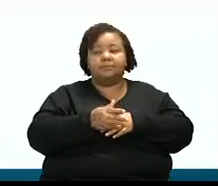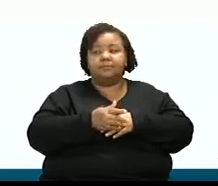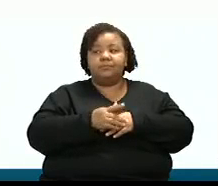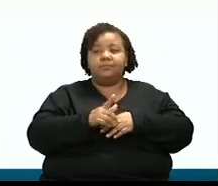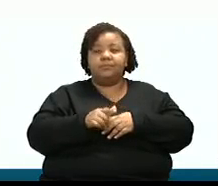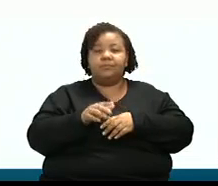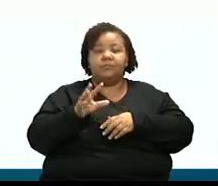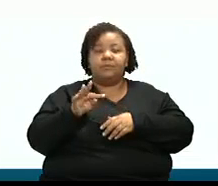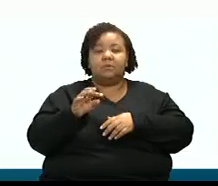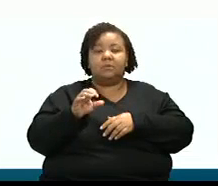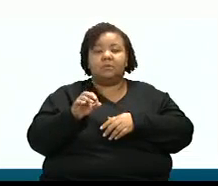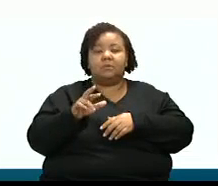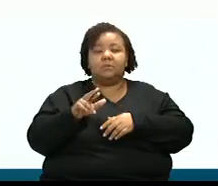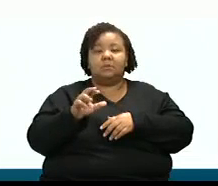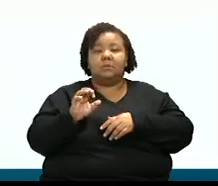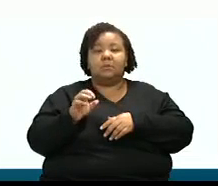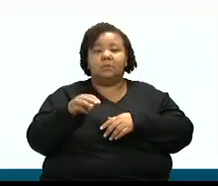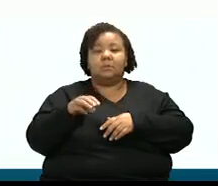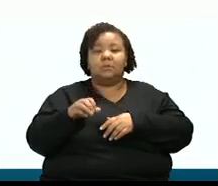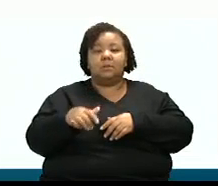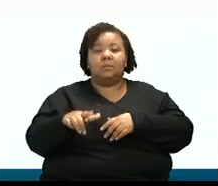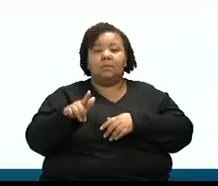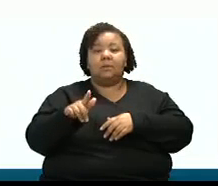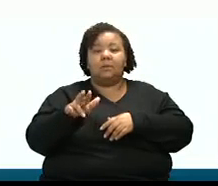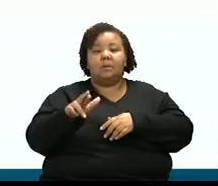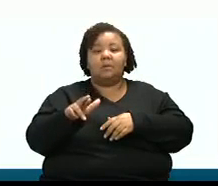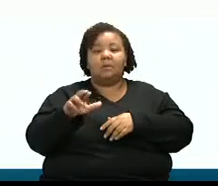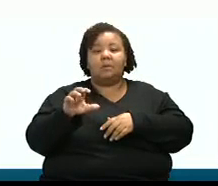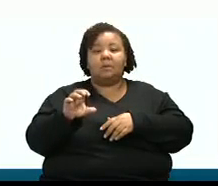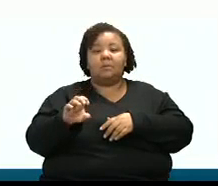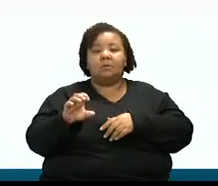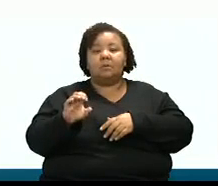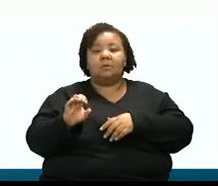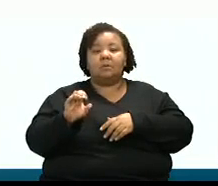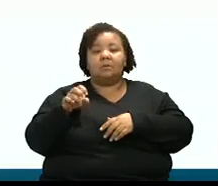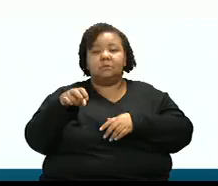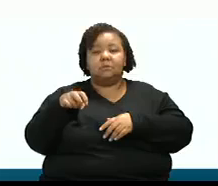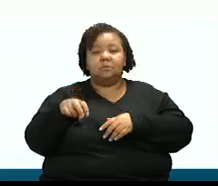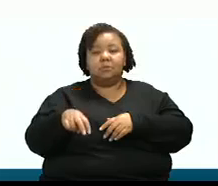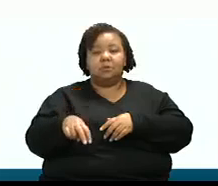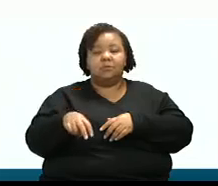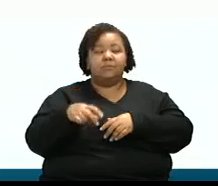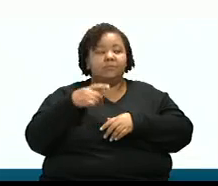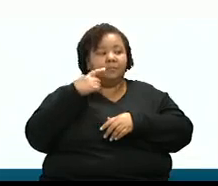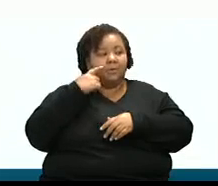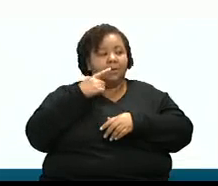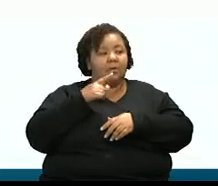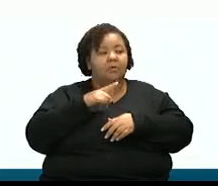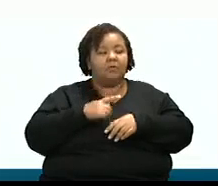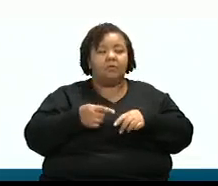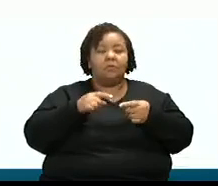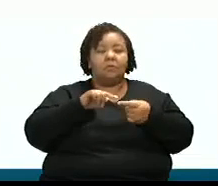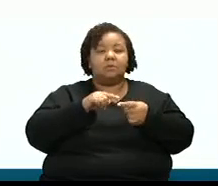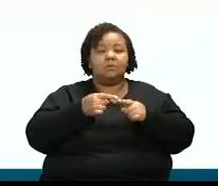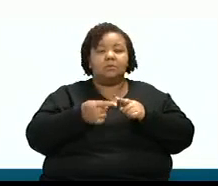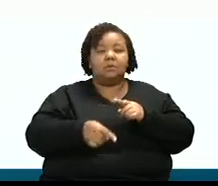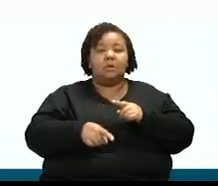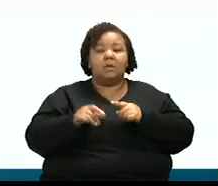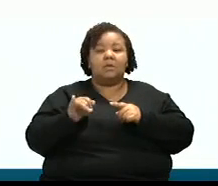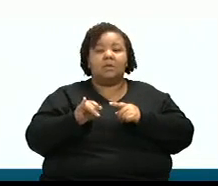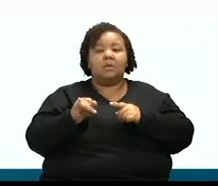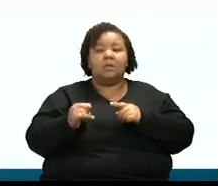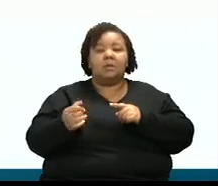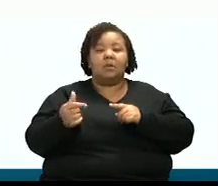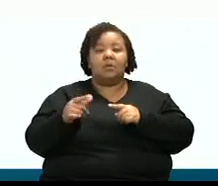o teorema de Green, nesse caso, eu vou integrar sobre a curva, a integral de linha, mas eu associo com uma integral de